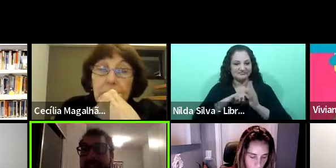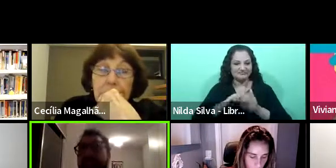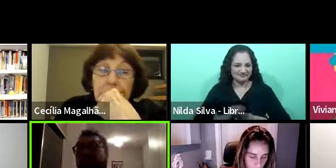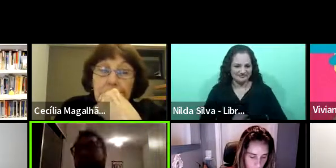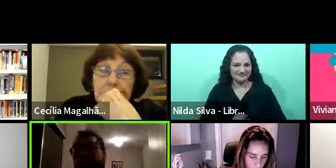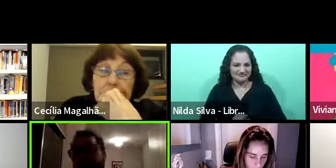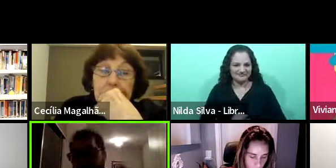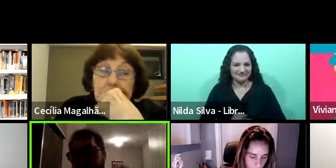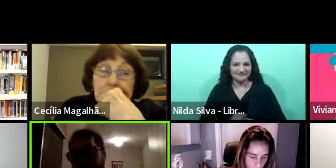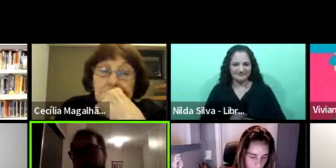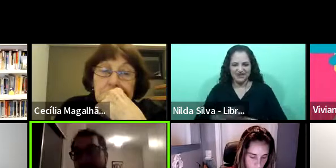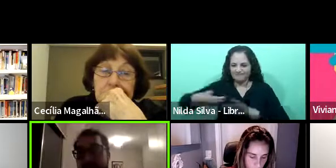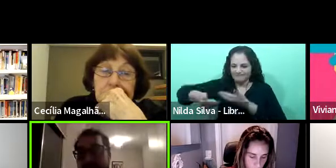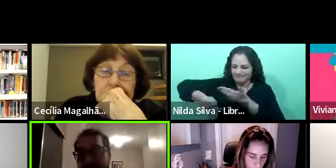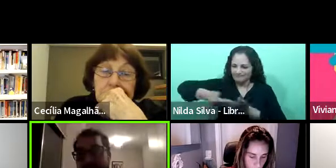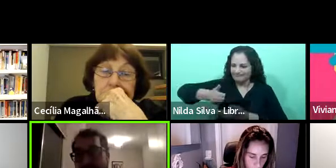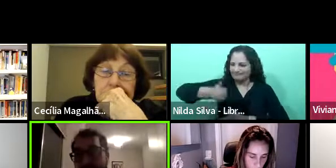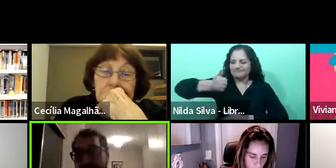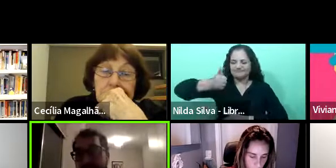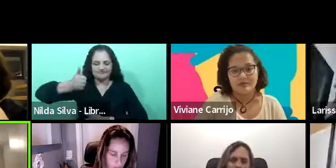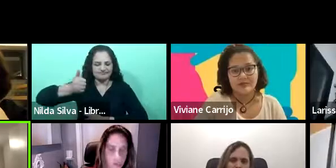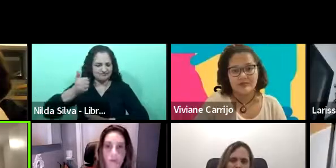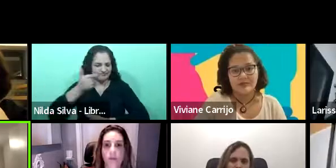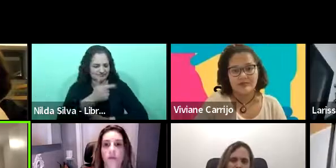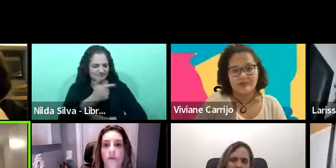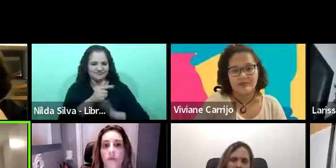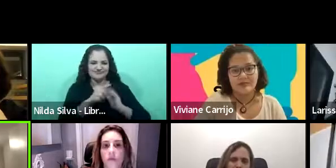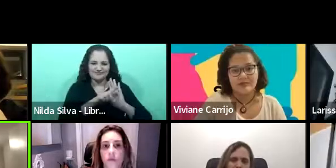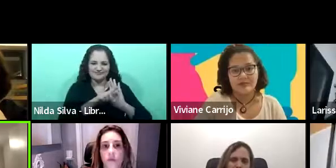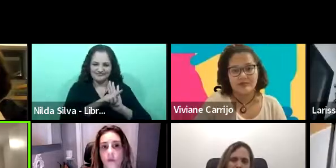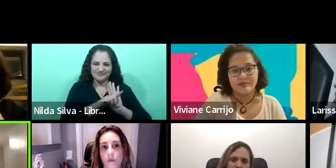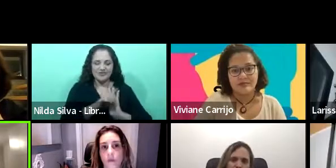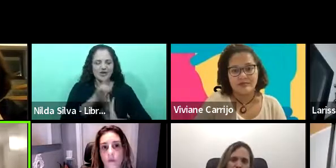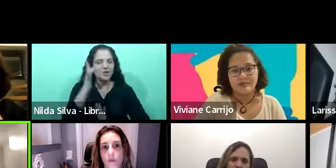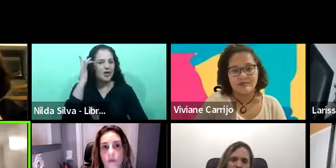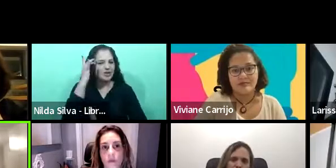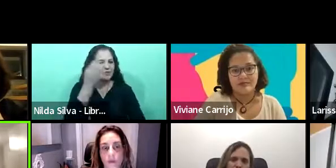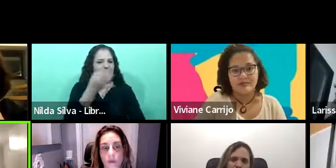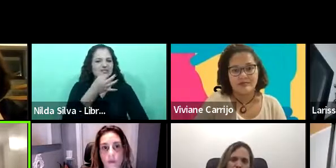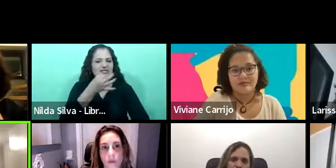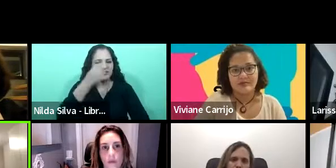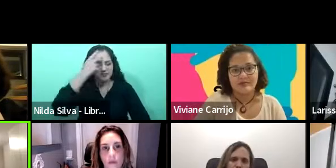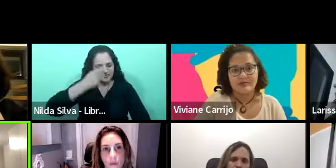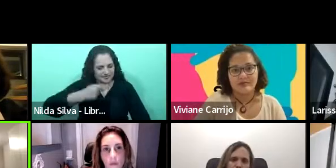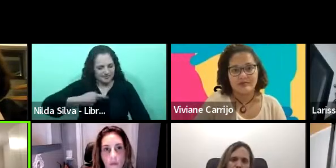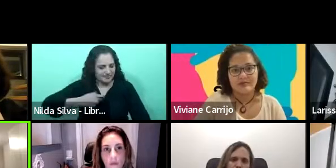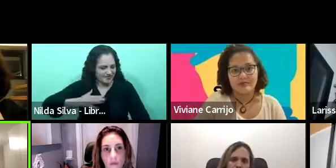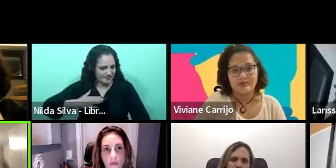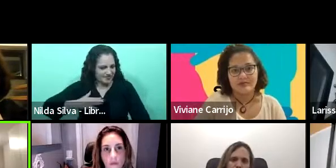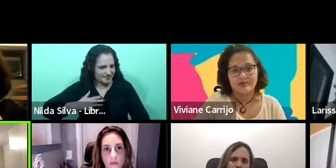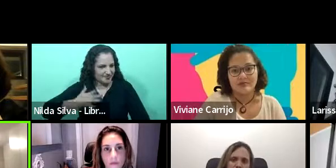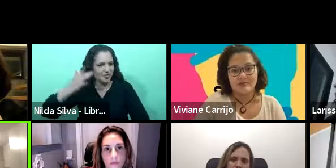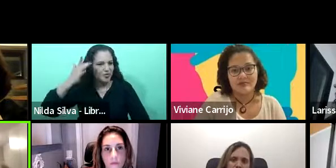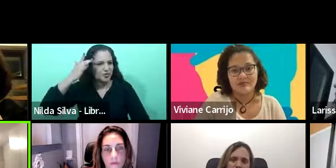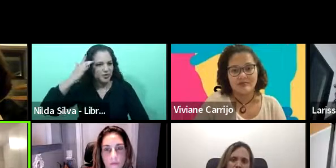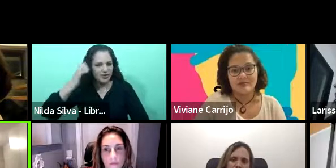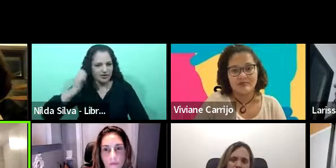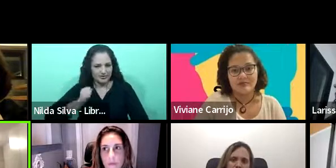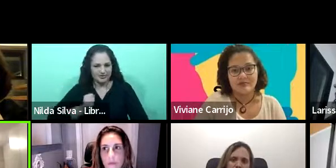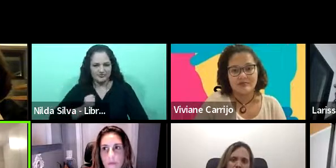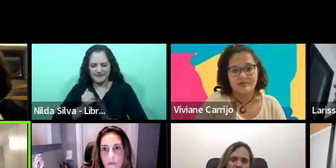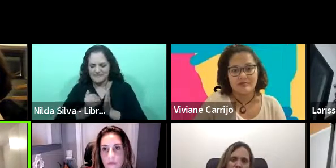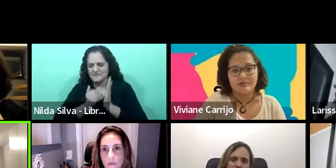dia falando bem pessoalmente, assim, ele vai chegar a ser mais do que esse espaço da sala de